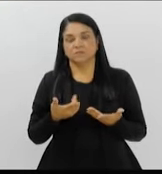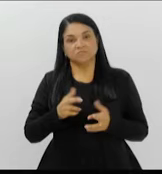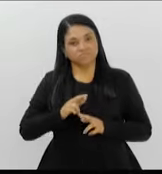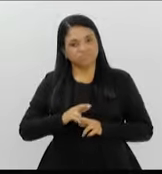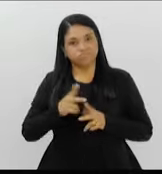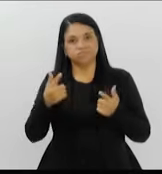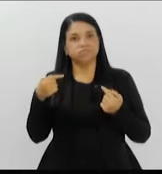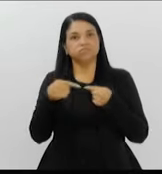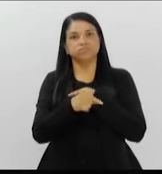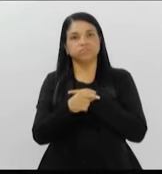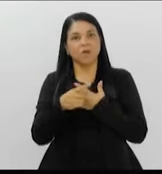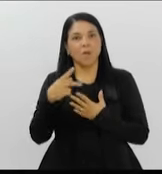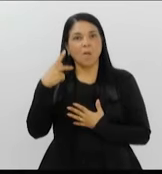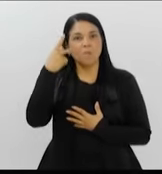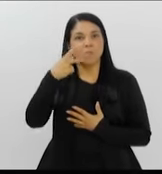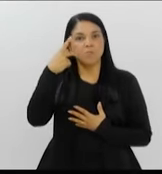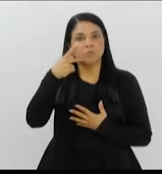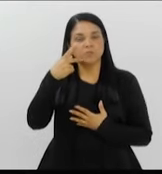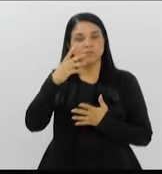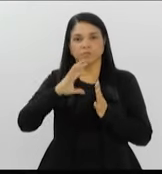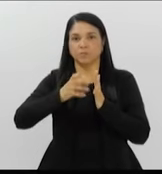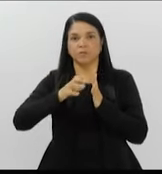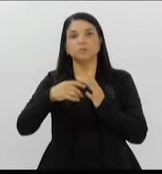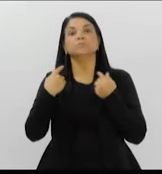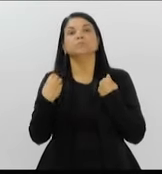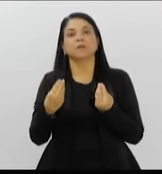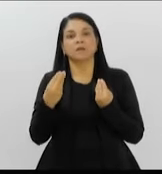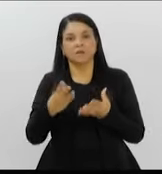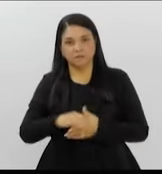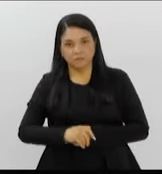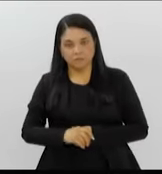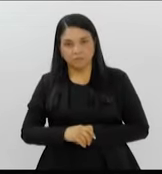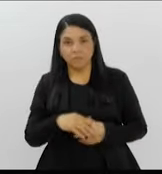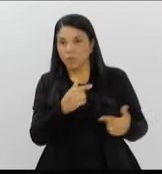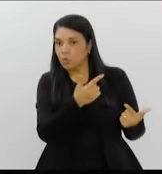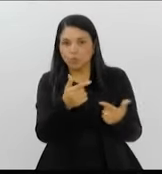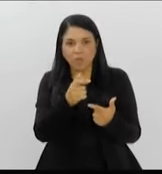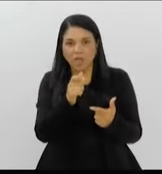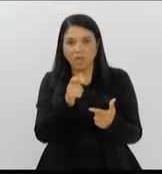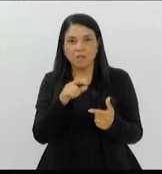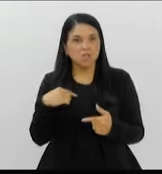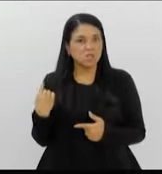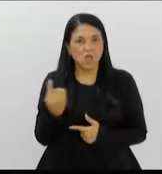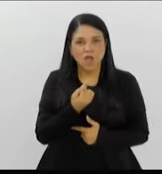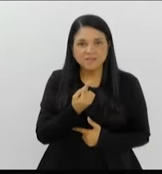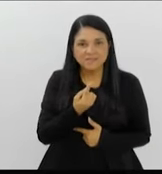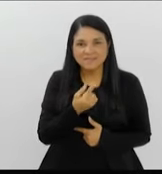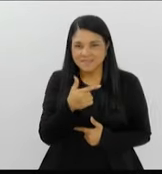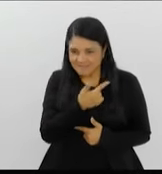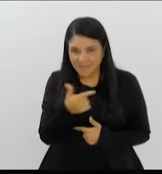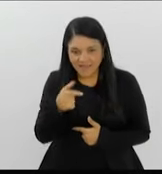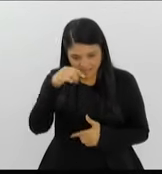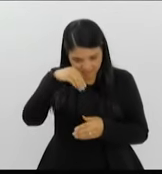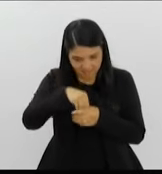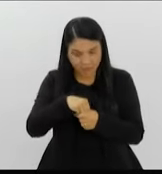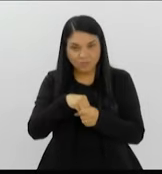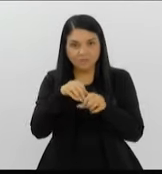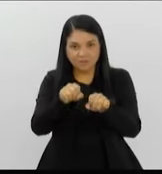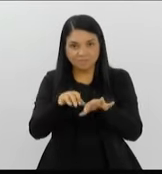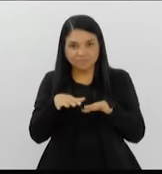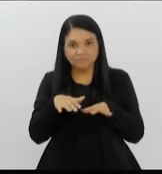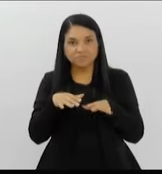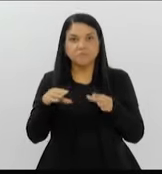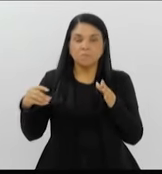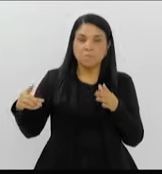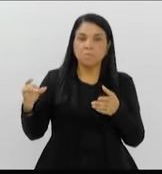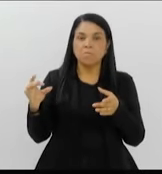para que ter política partidária? Porque não tem nenhum de nós aqui dentro que não